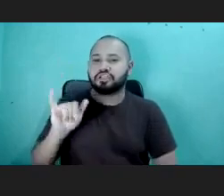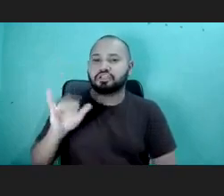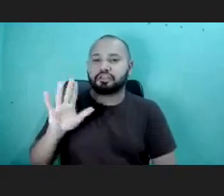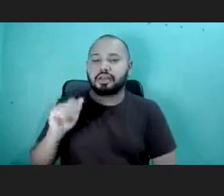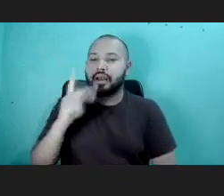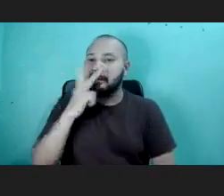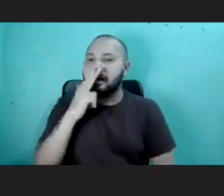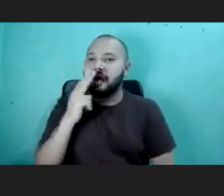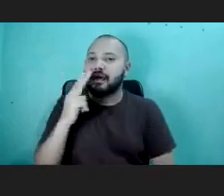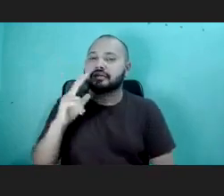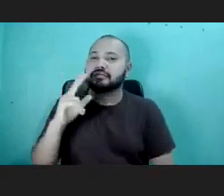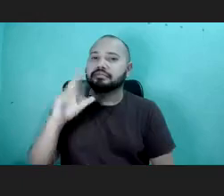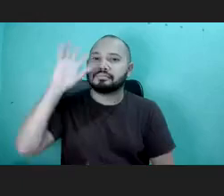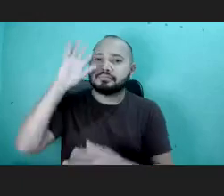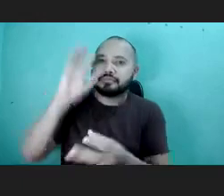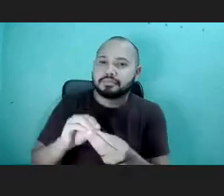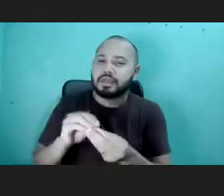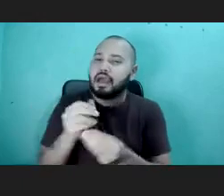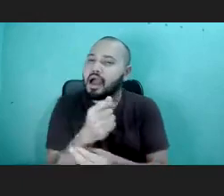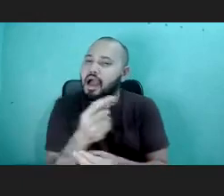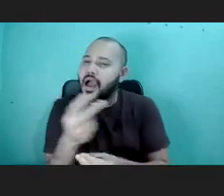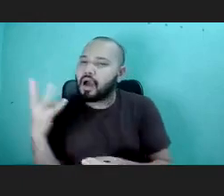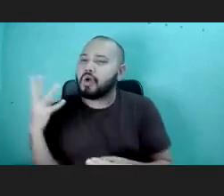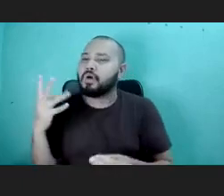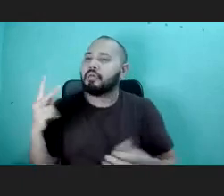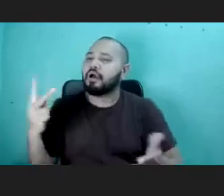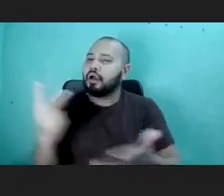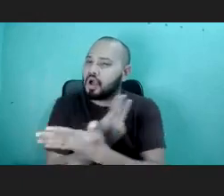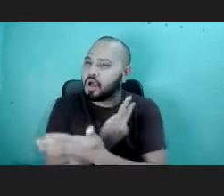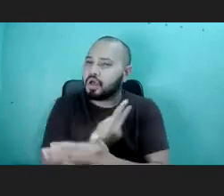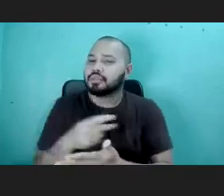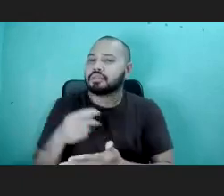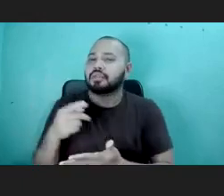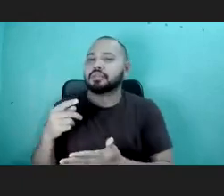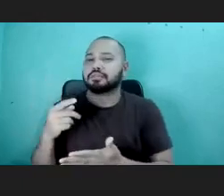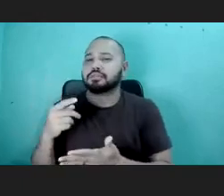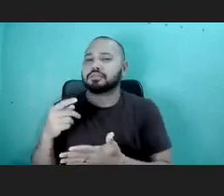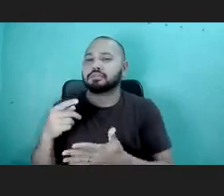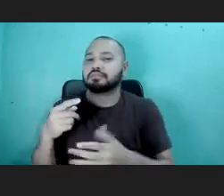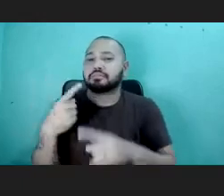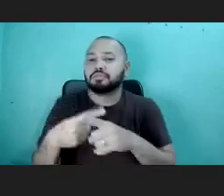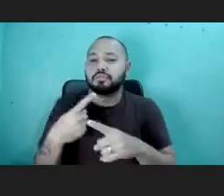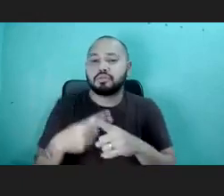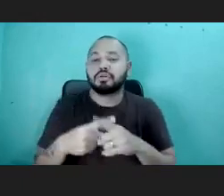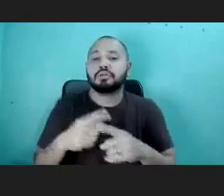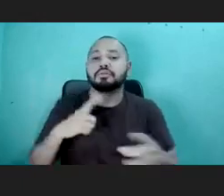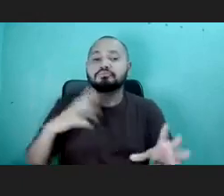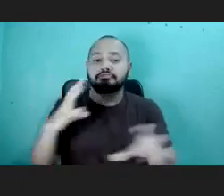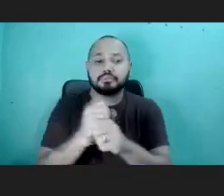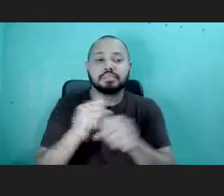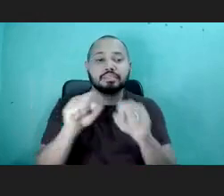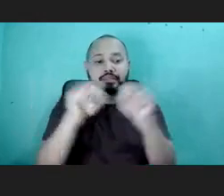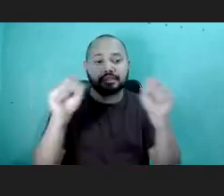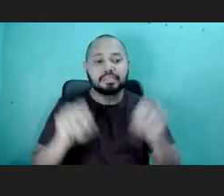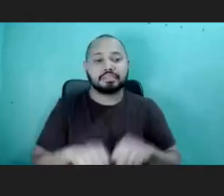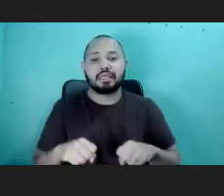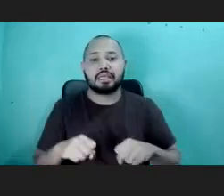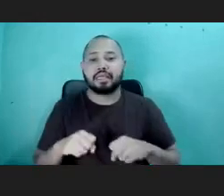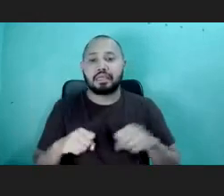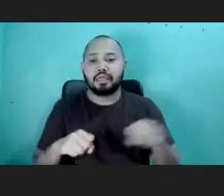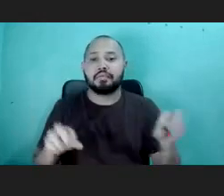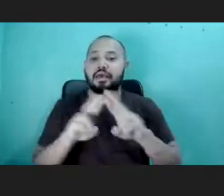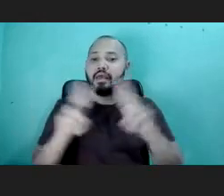de entender que algumas situações aconteciam por conta de uma lógica de um sistema, por conta de uma lógica de